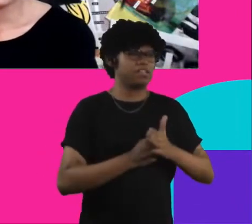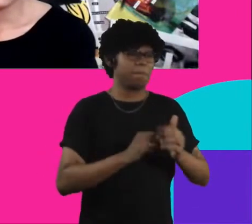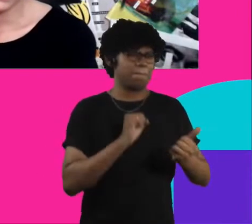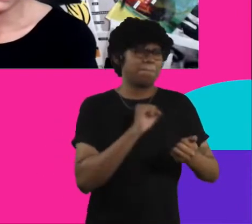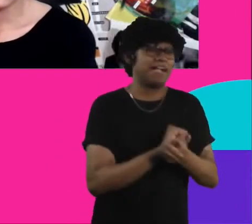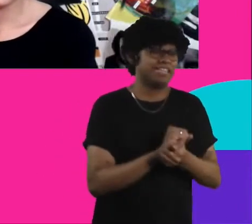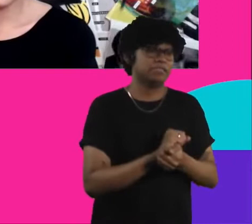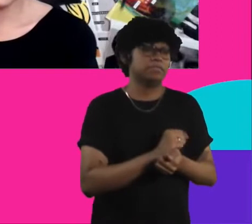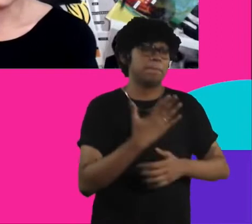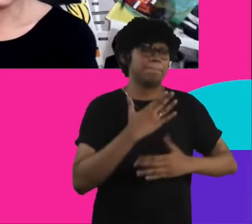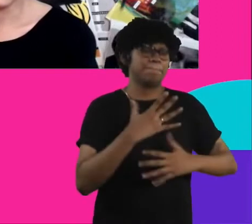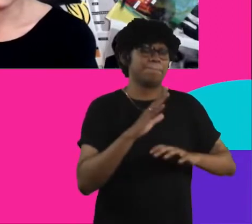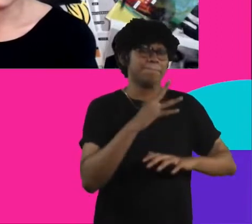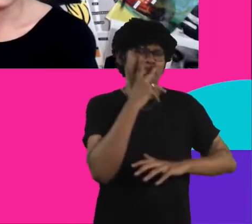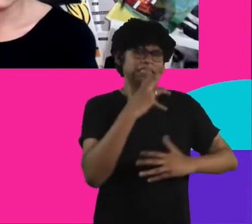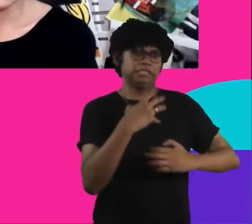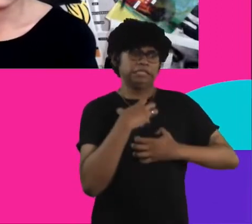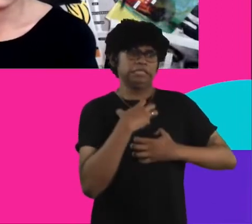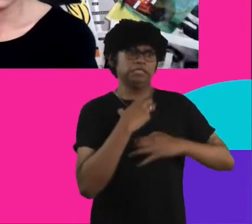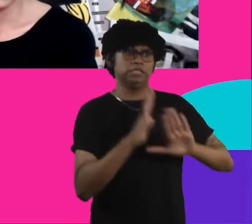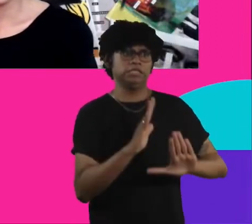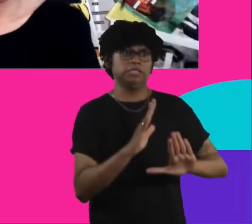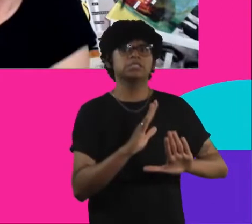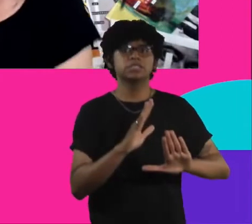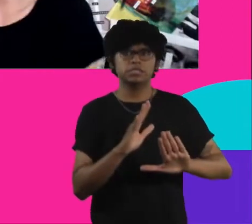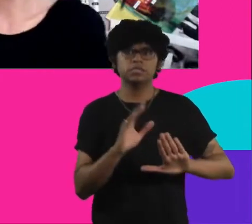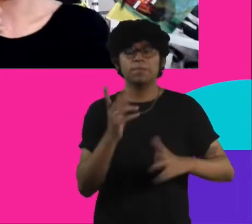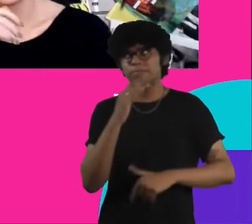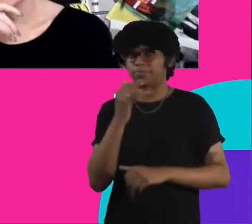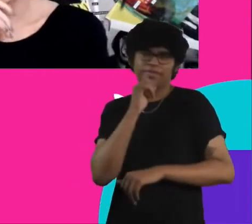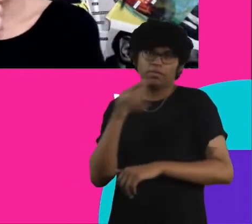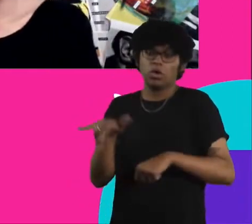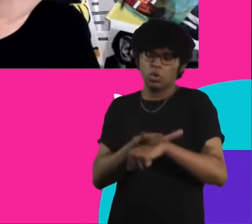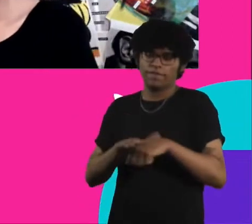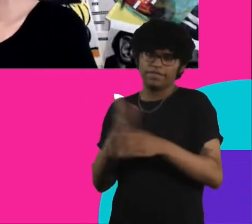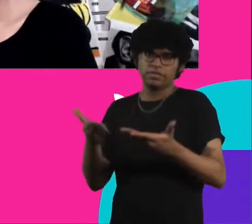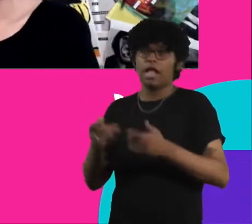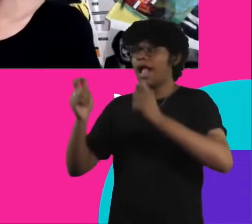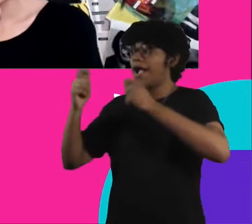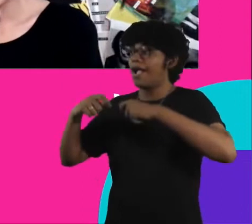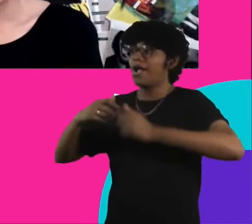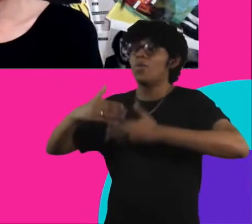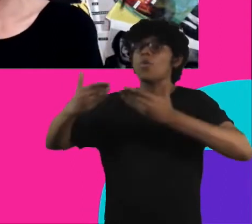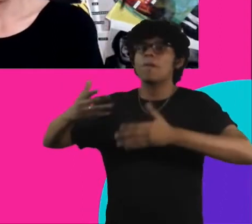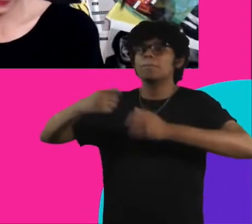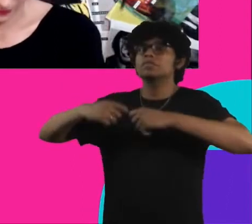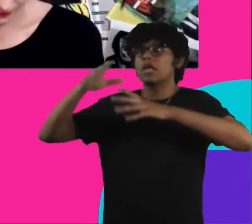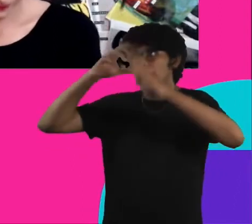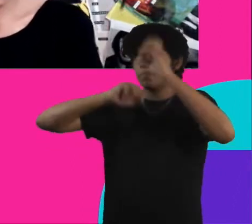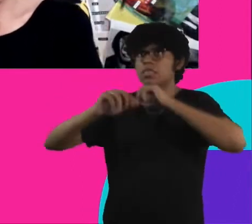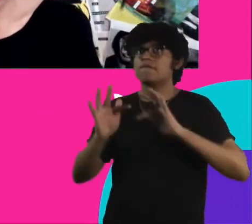aprender, né? Então, quando a gente está aqui nessa conversa e o tema é quais as competências precisamos aprender para o